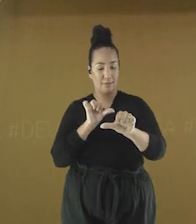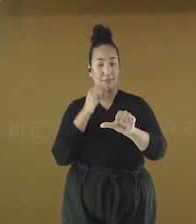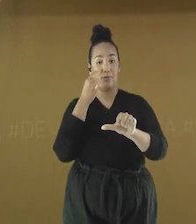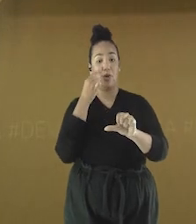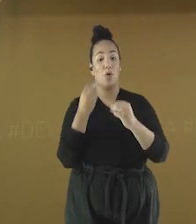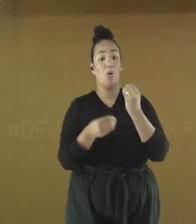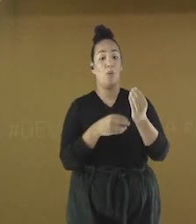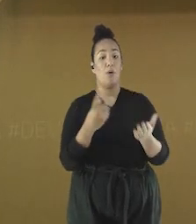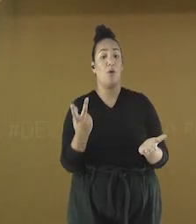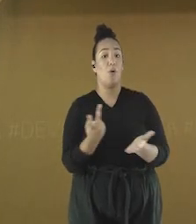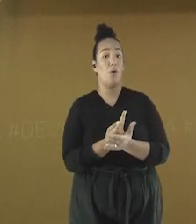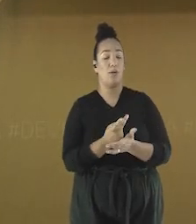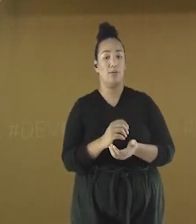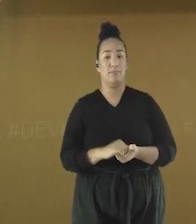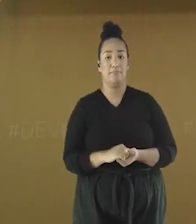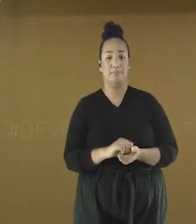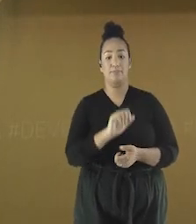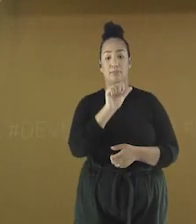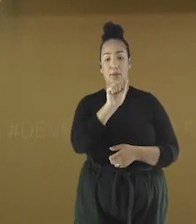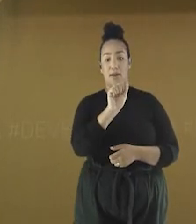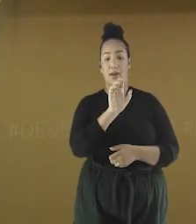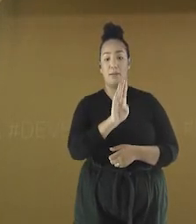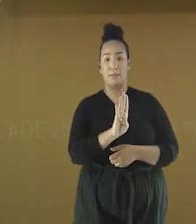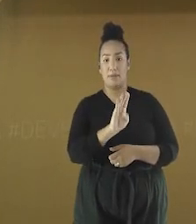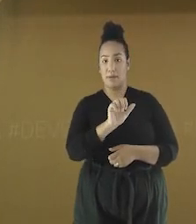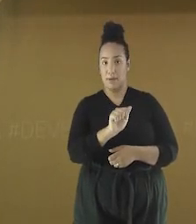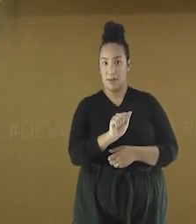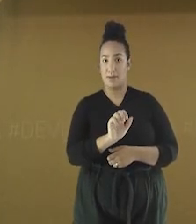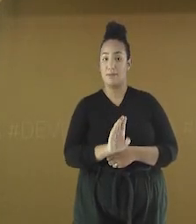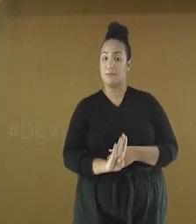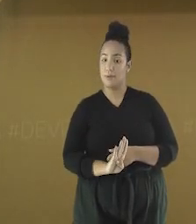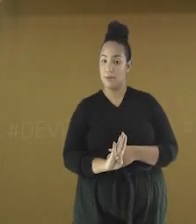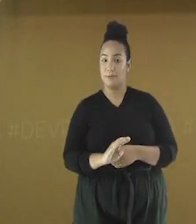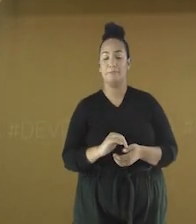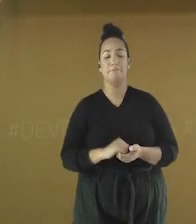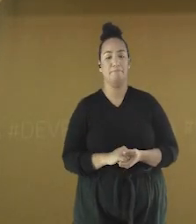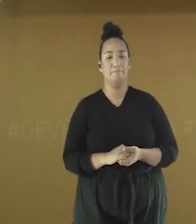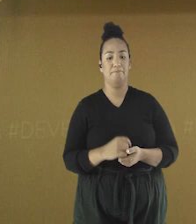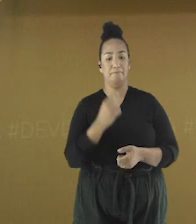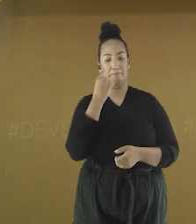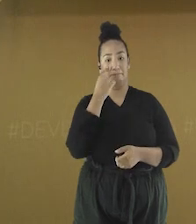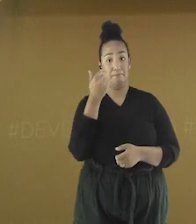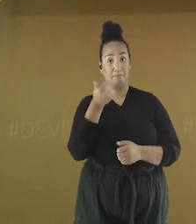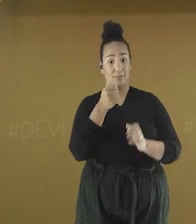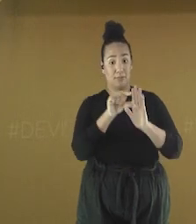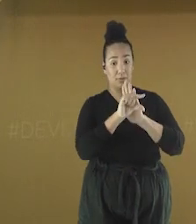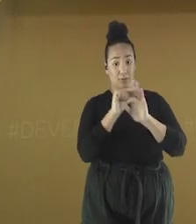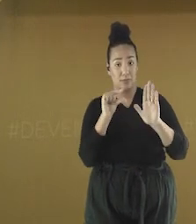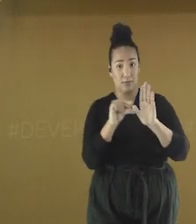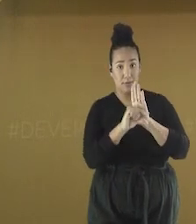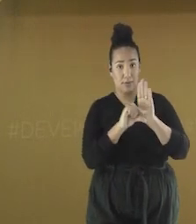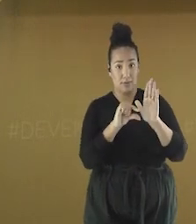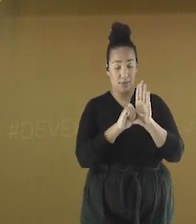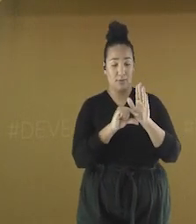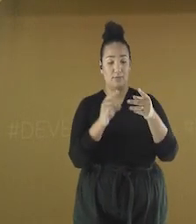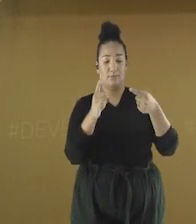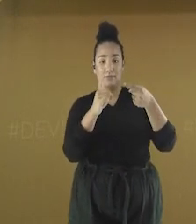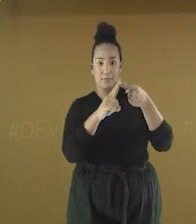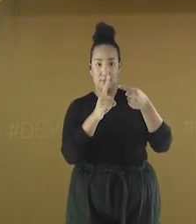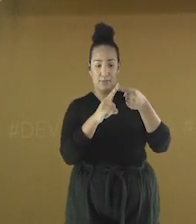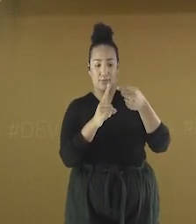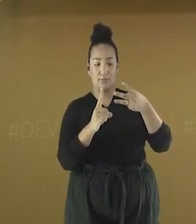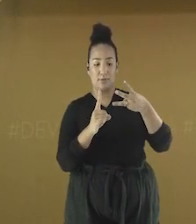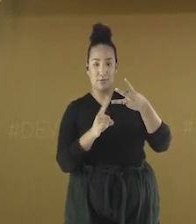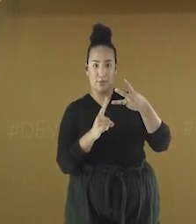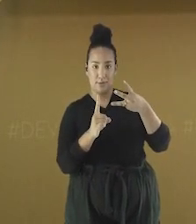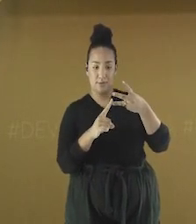O sistema de rima acontece da seguinte forma. A, B. O primeiro verso rima com o terceiro e